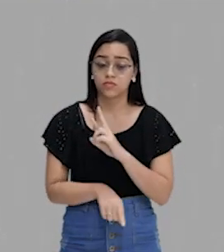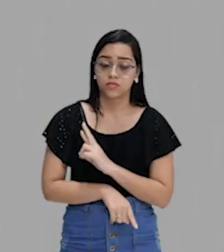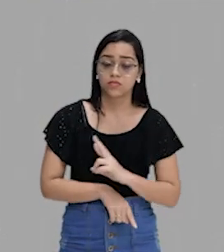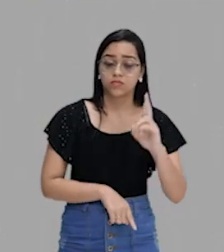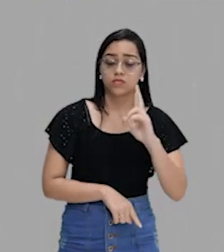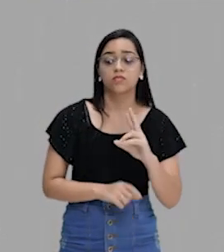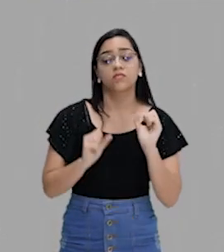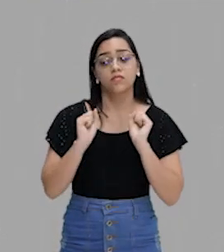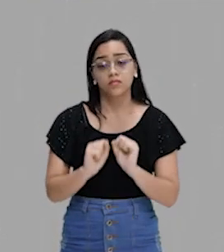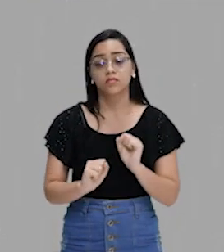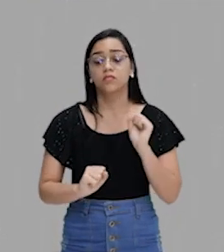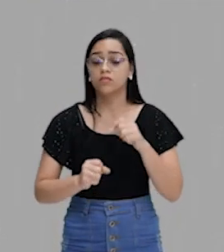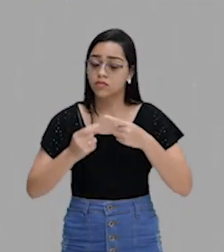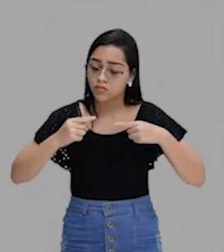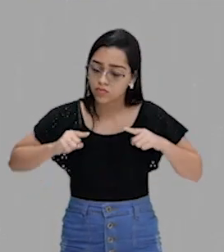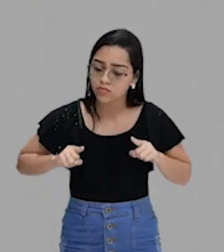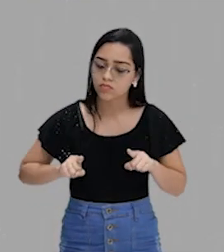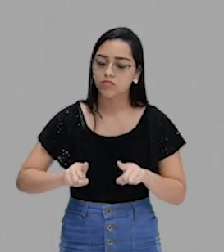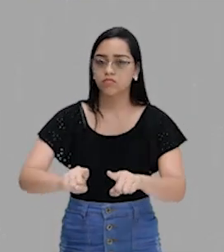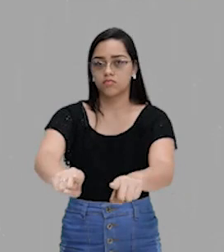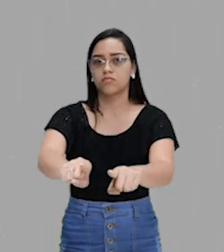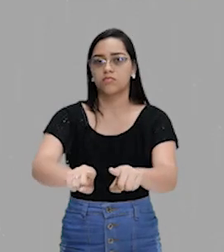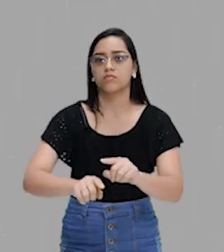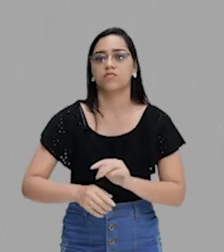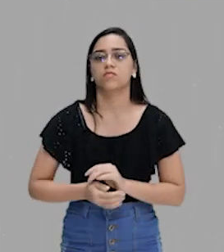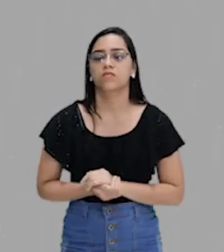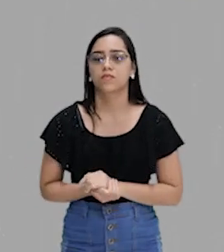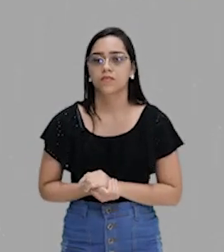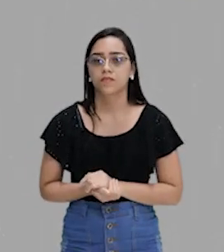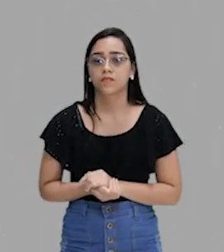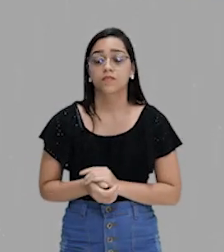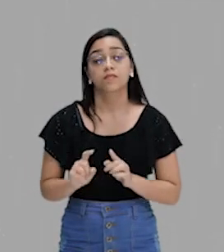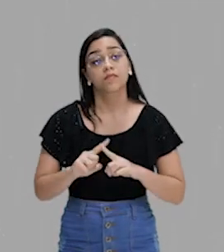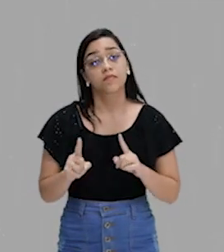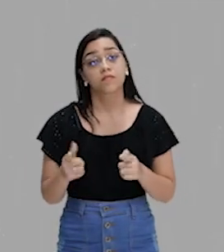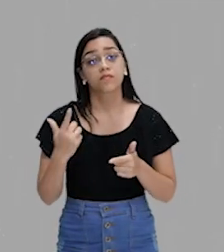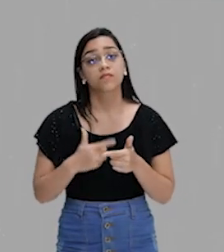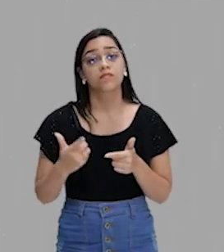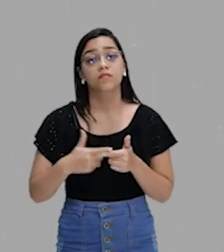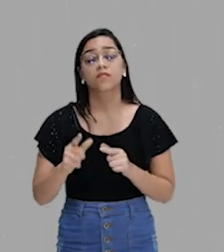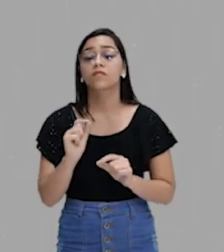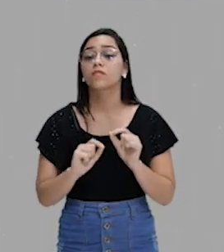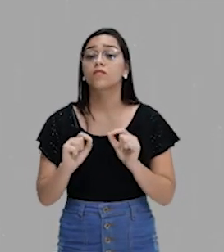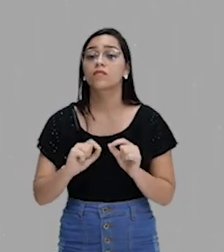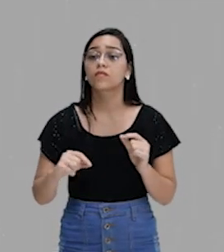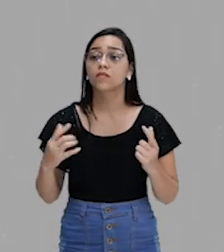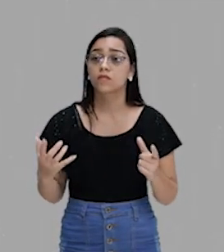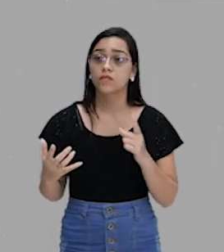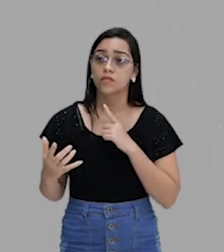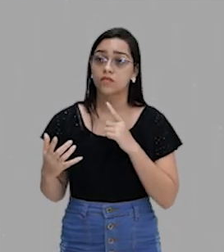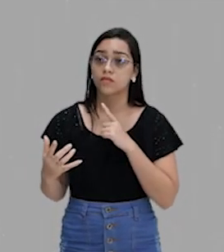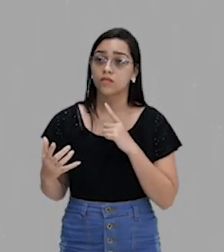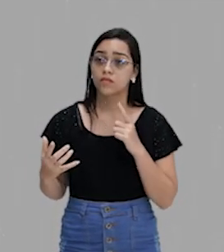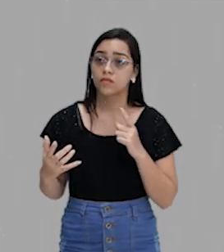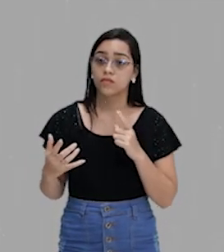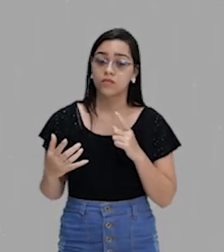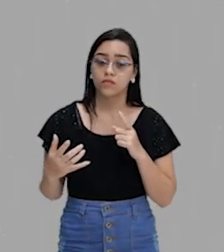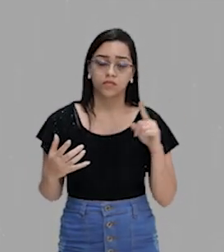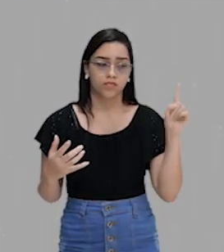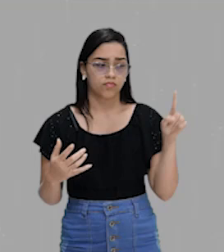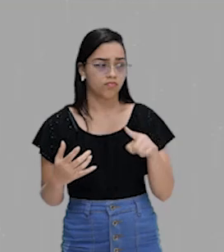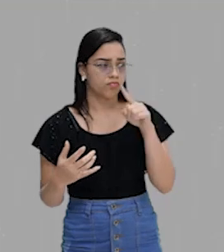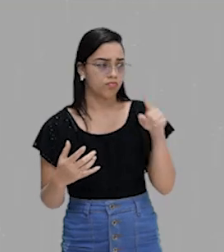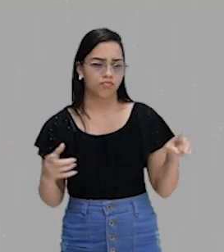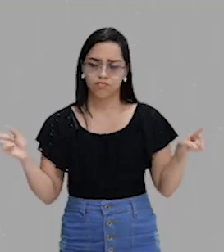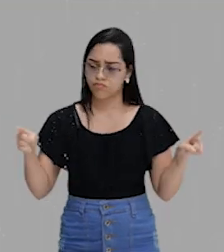religião podem sim andar juntas. O problema é que, quando uma passa a negar